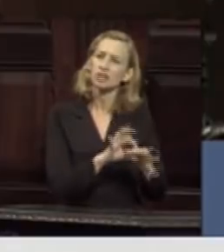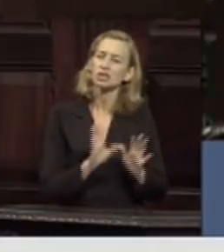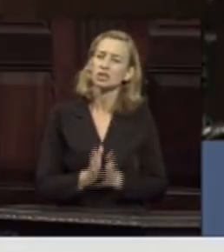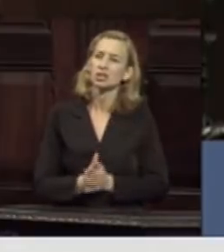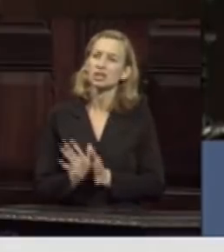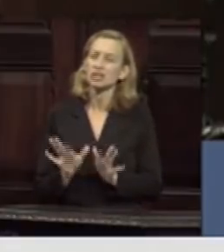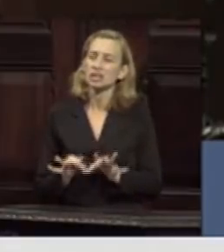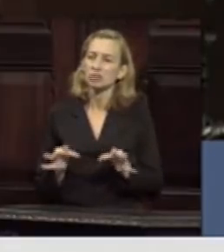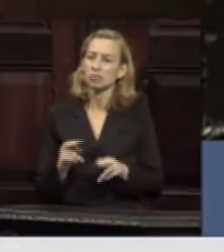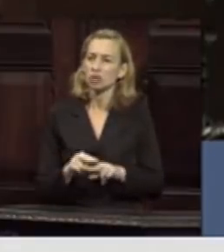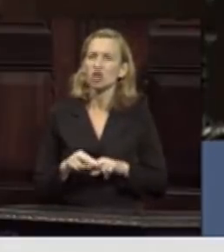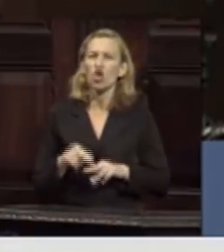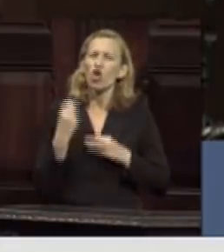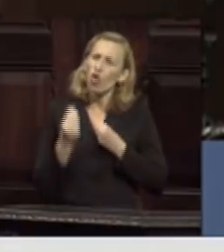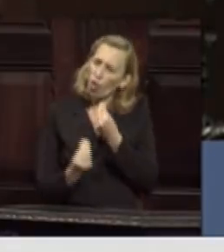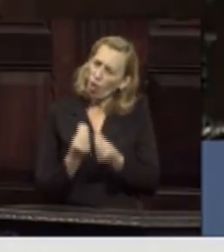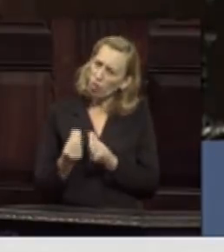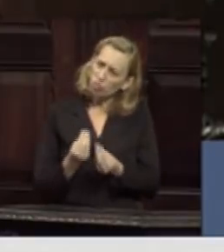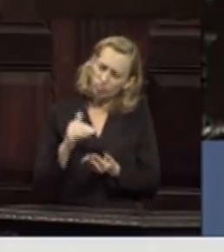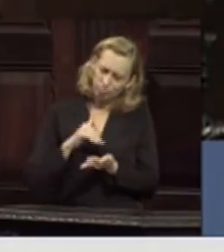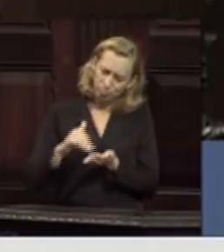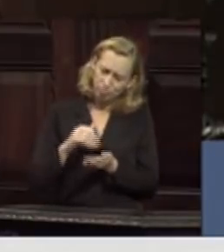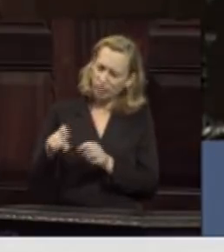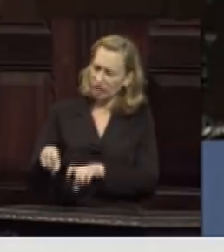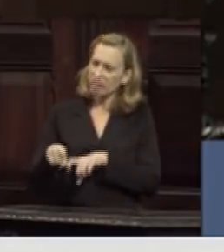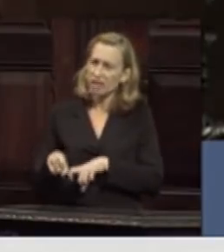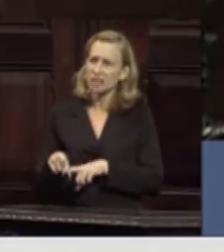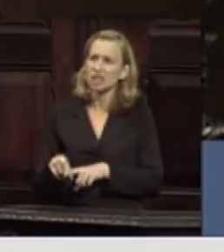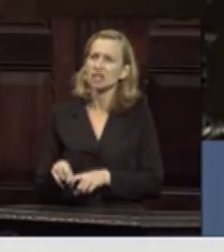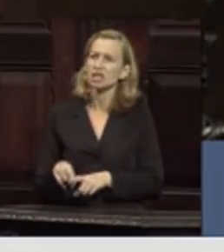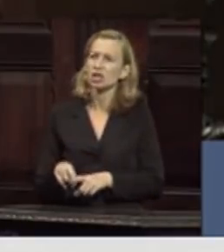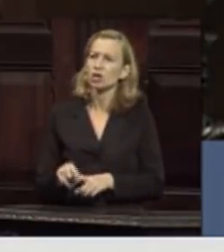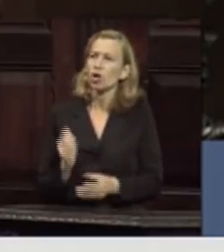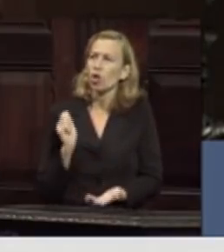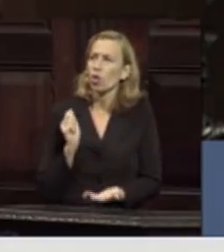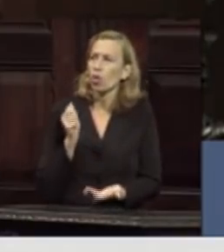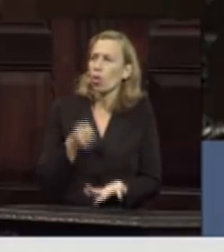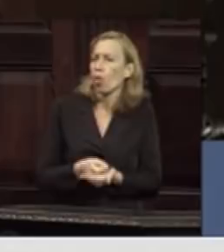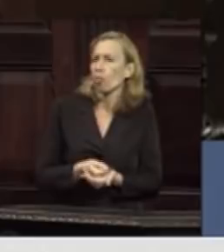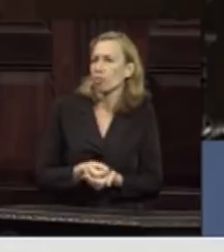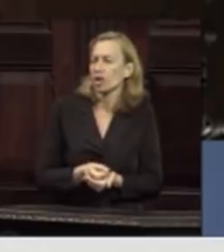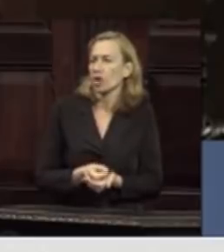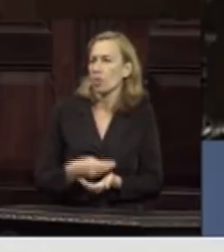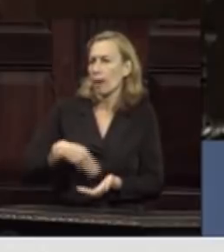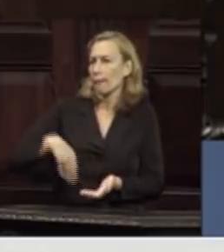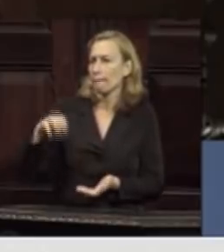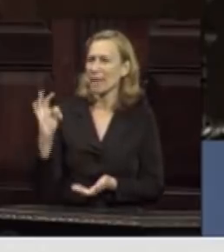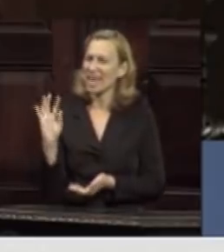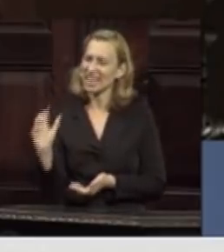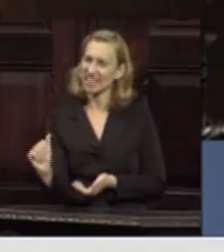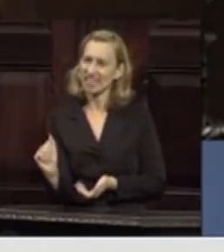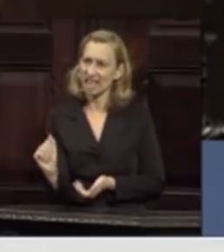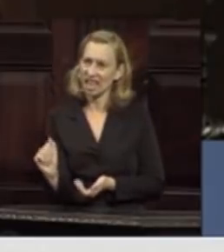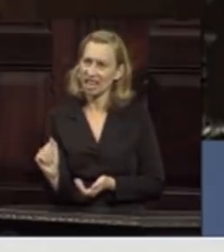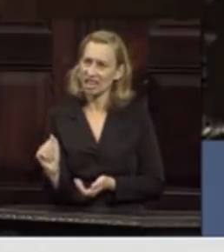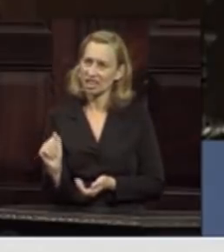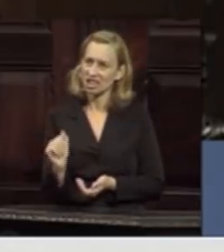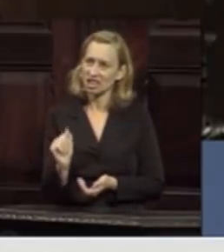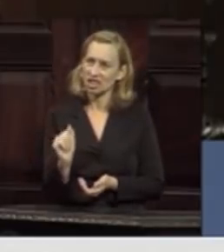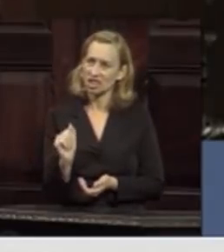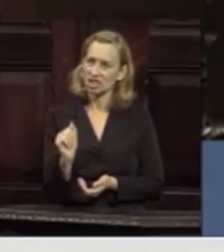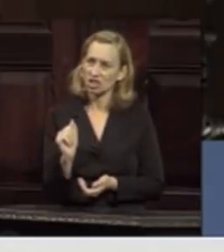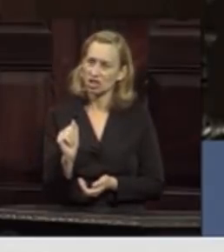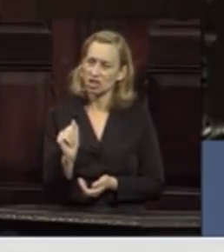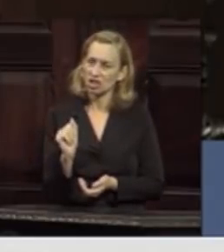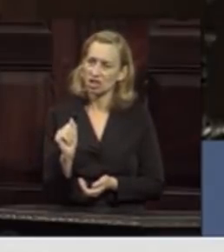pode cumprir uma meta de reduzir a sonegação, a evasão, o desperdício